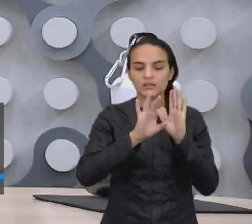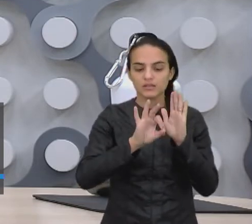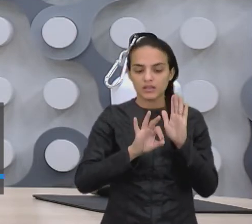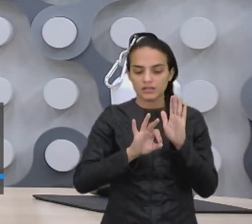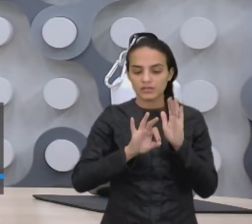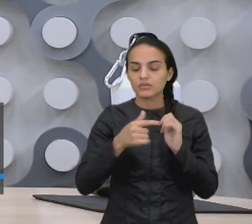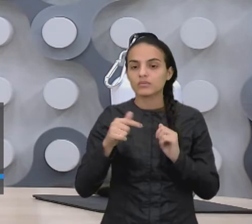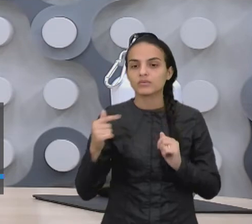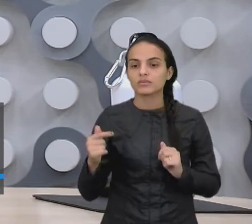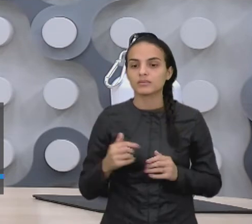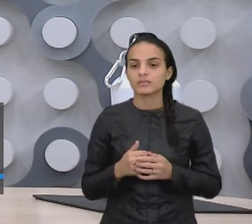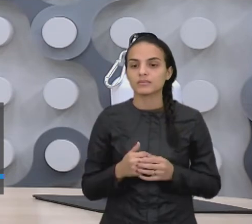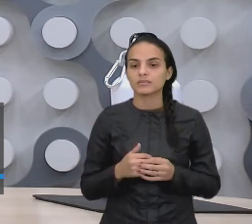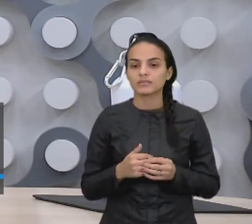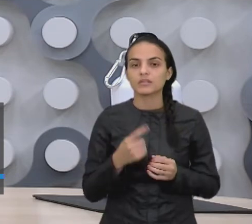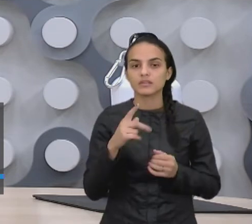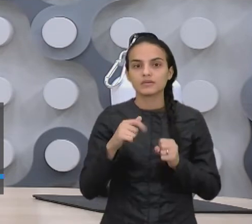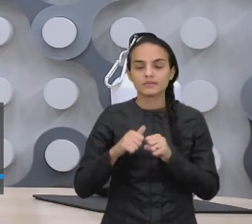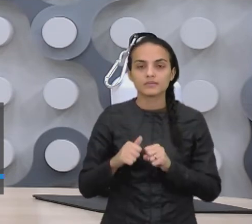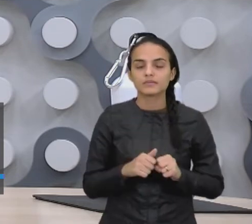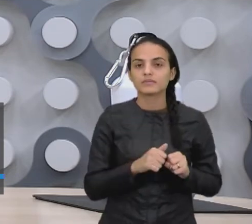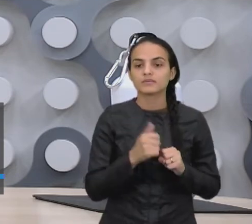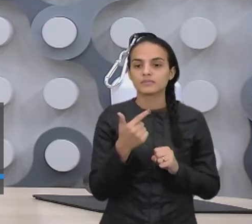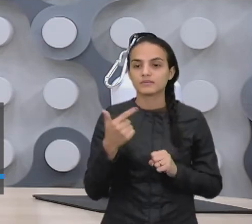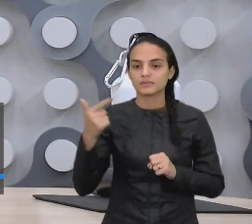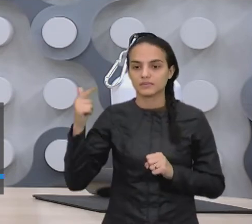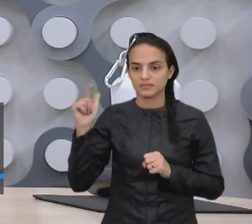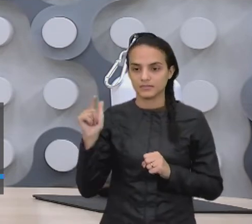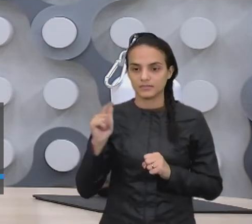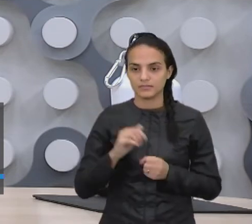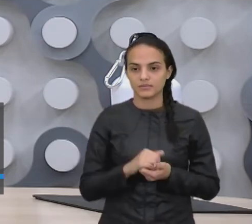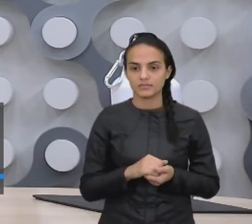eles fizeram um outro